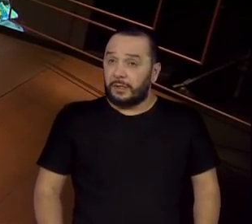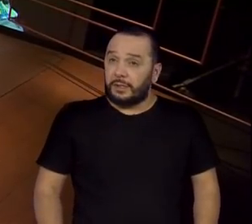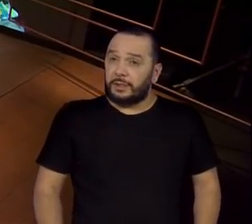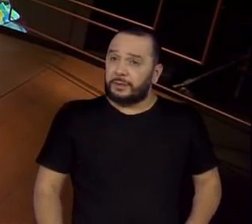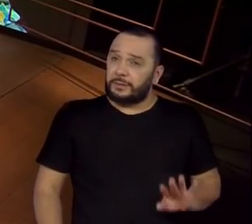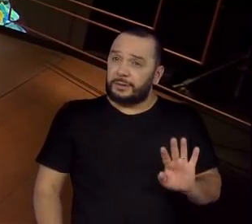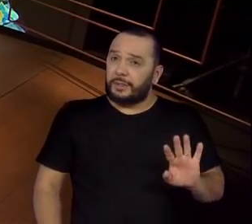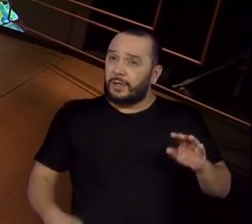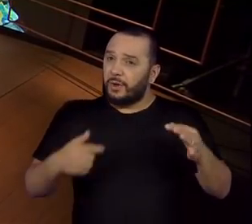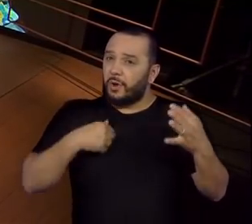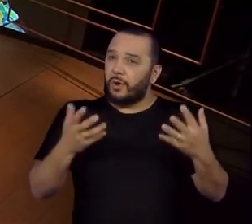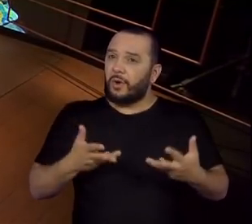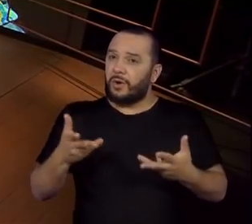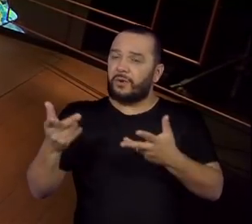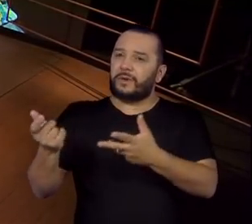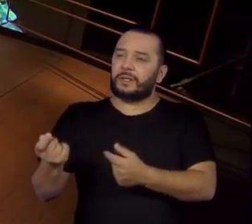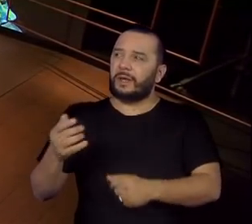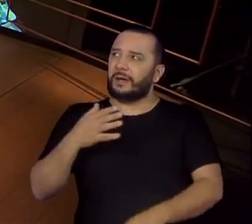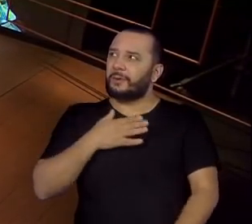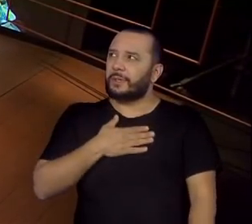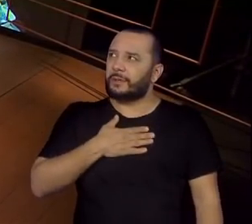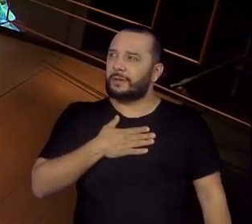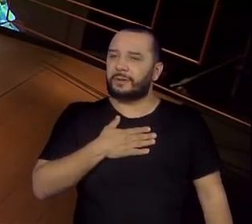Eu fui convidado assim.